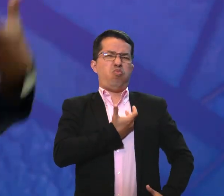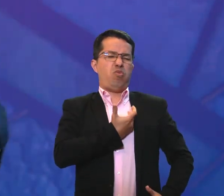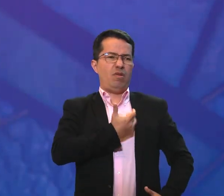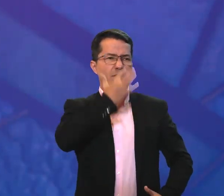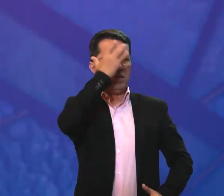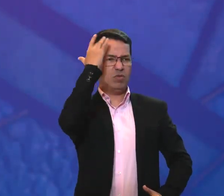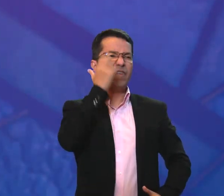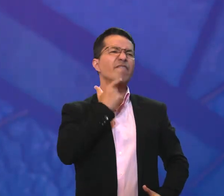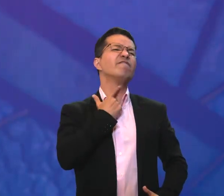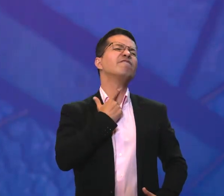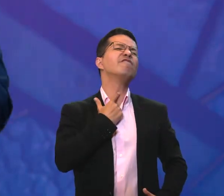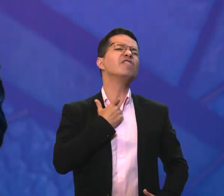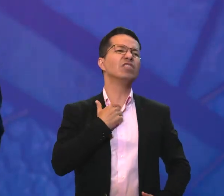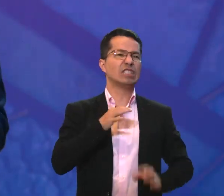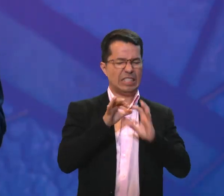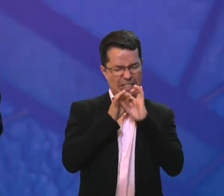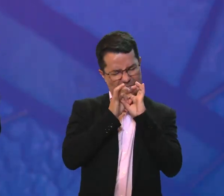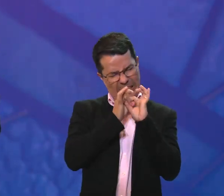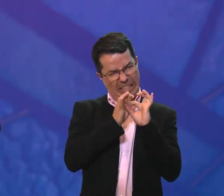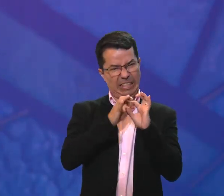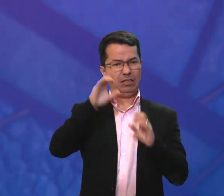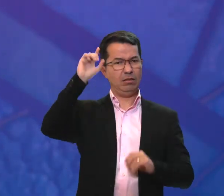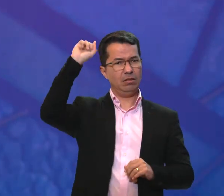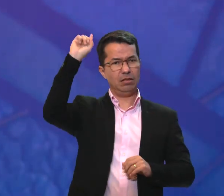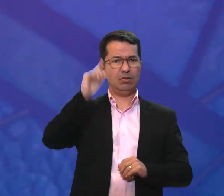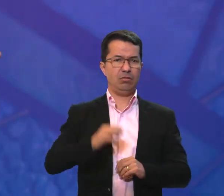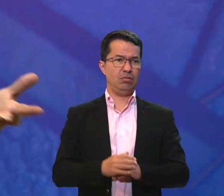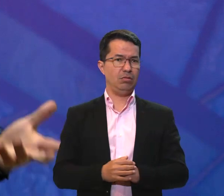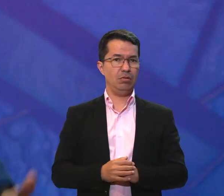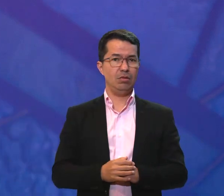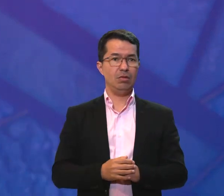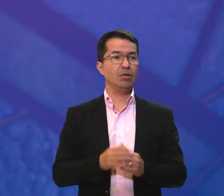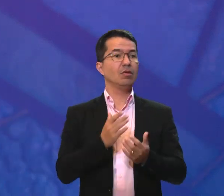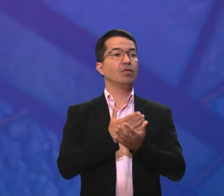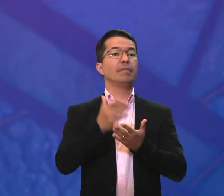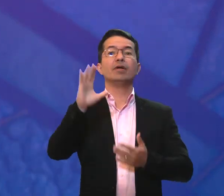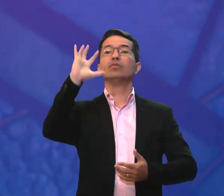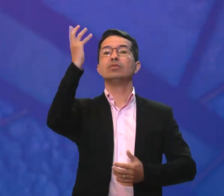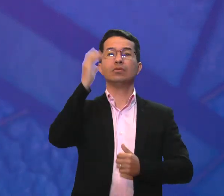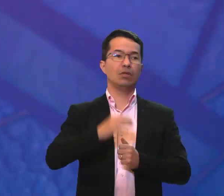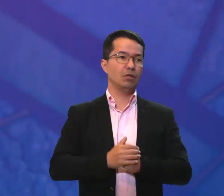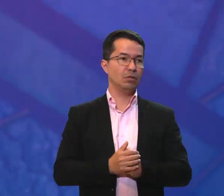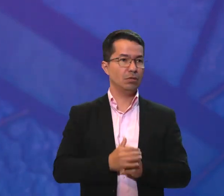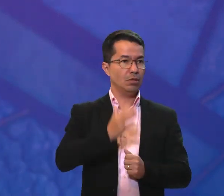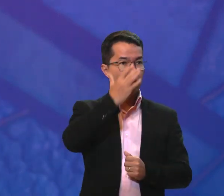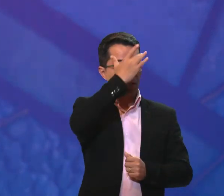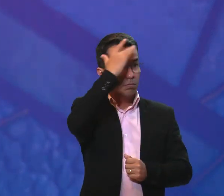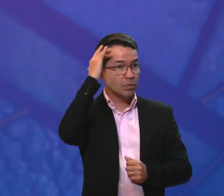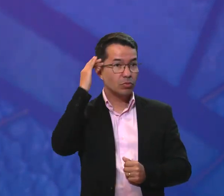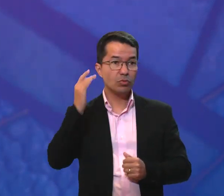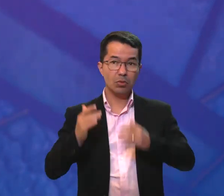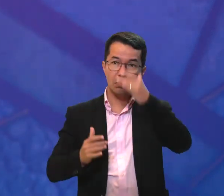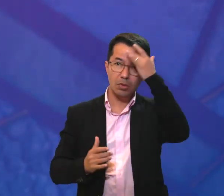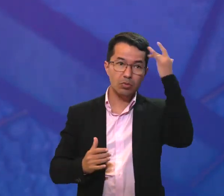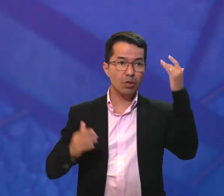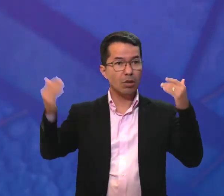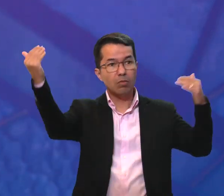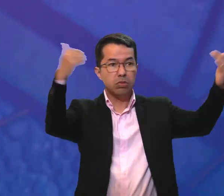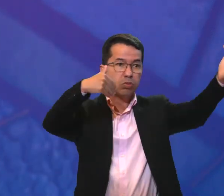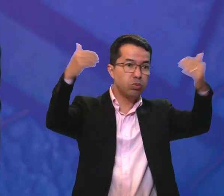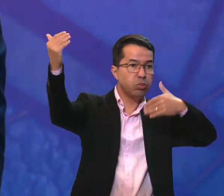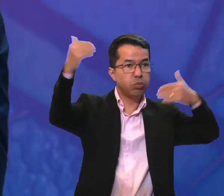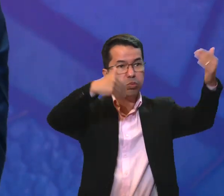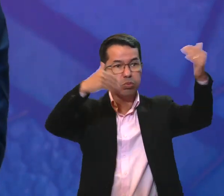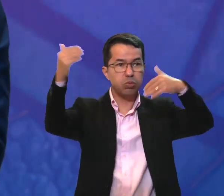e chegassem na igreja. E, gente, começou a acontecer. Um dia eu cheguei na porta